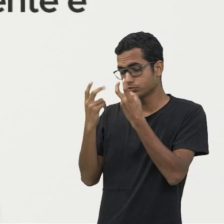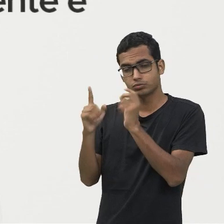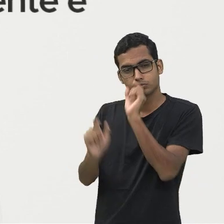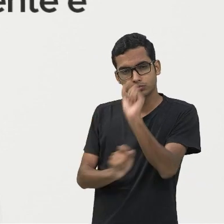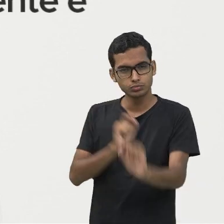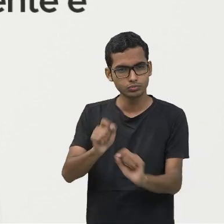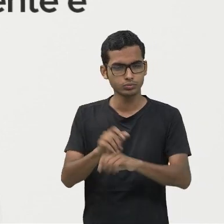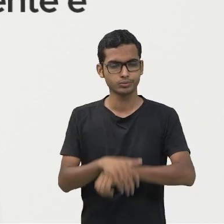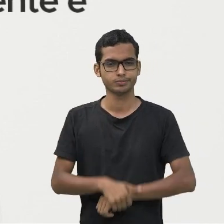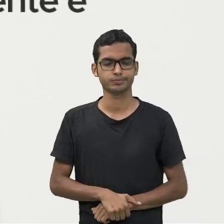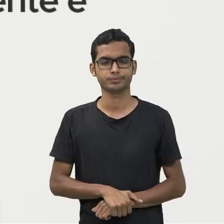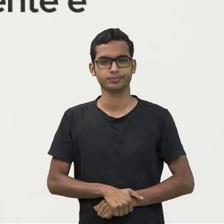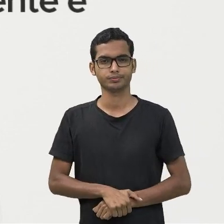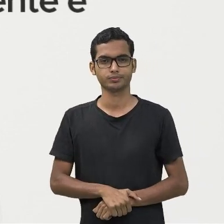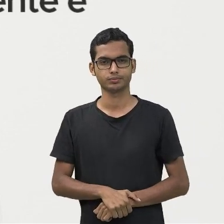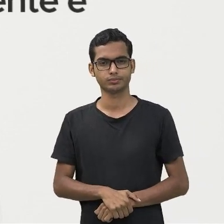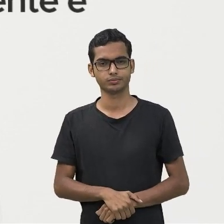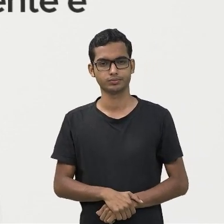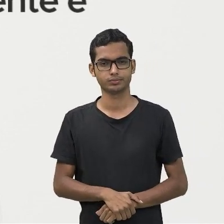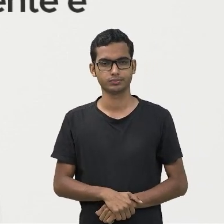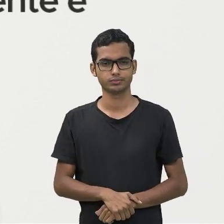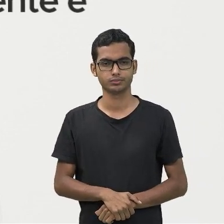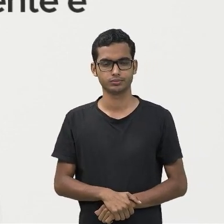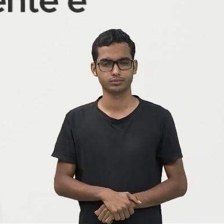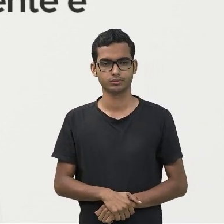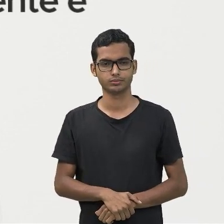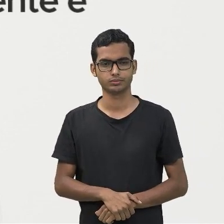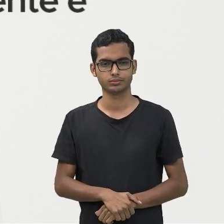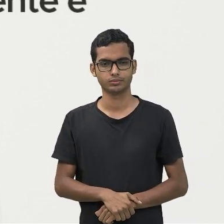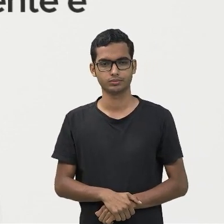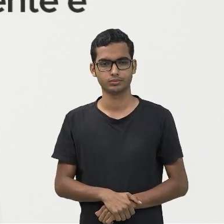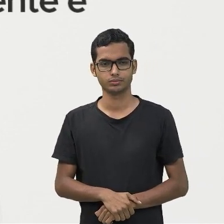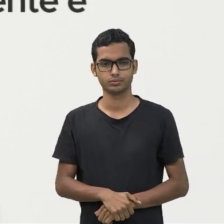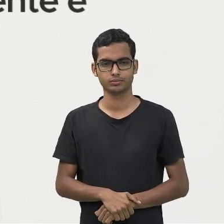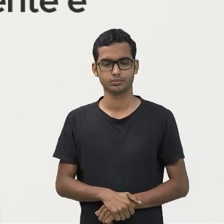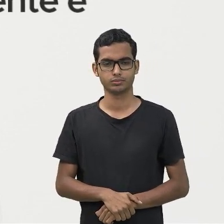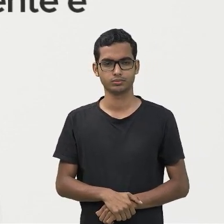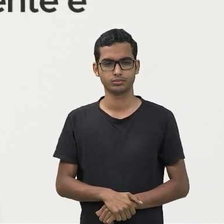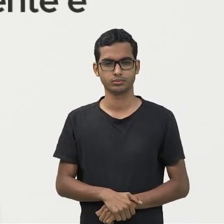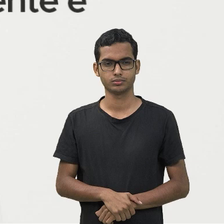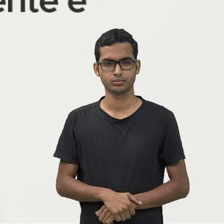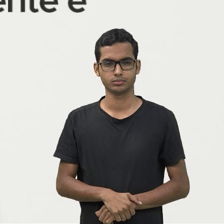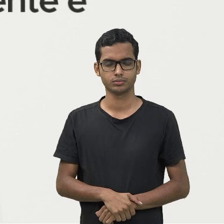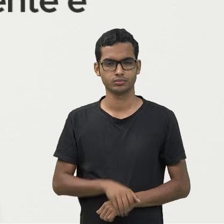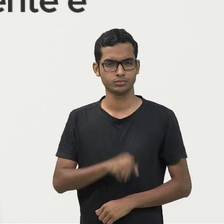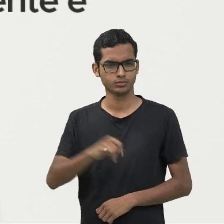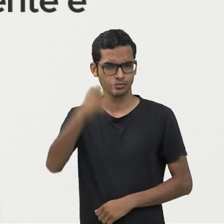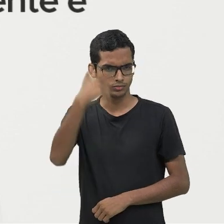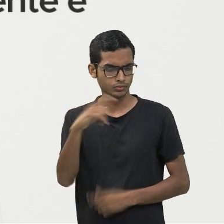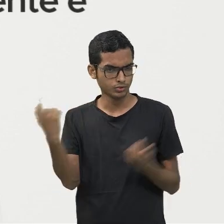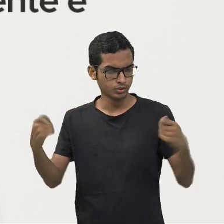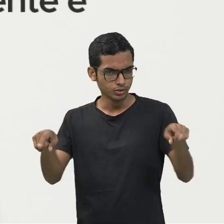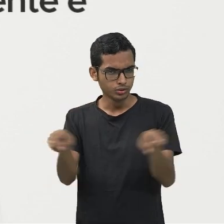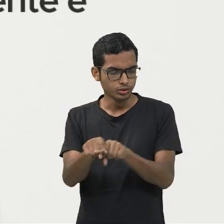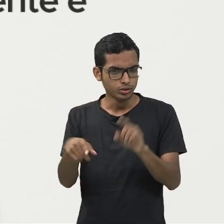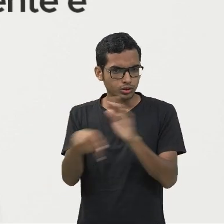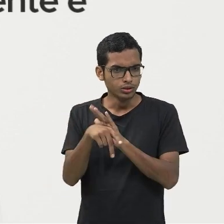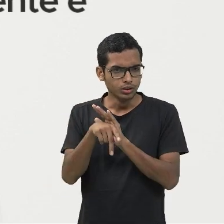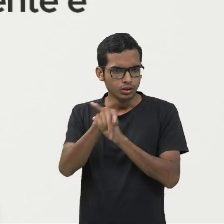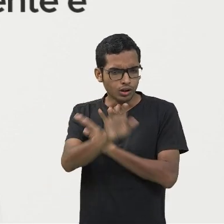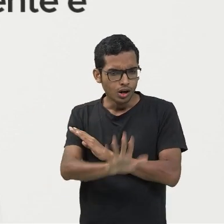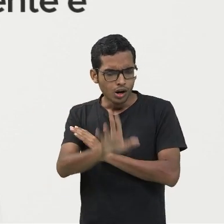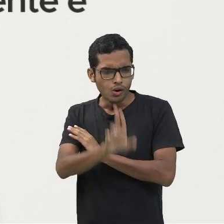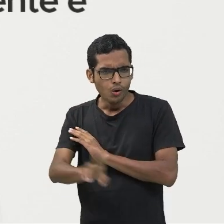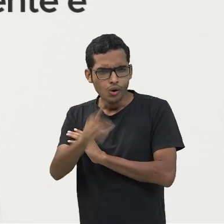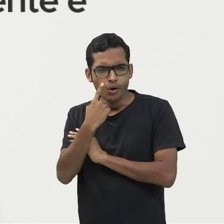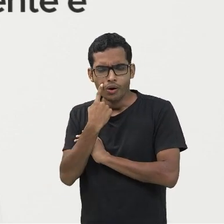aqui? A gente vai separar aqui, ó, nossa sequência. Se eu estou dizendo que eu posso generalizar usando